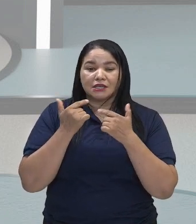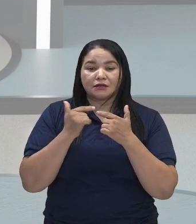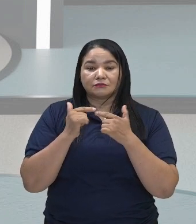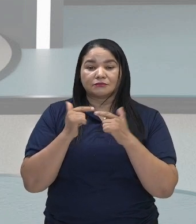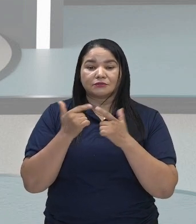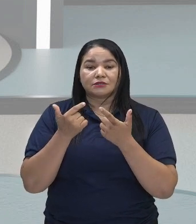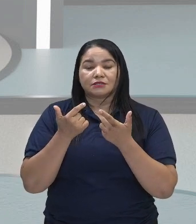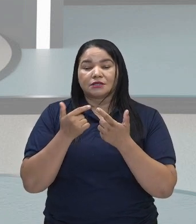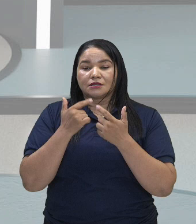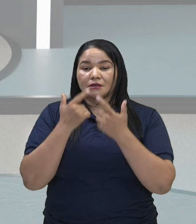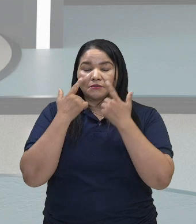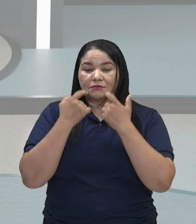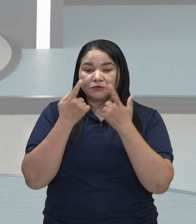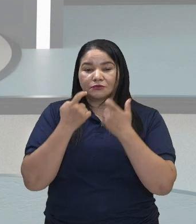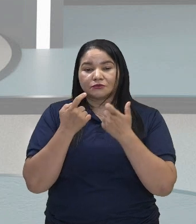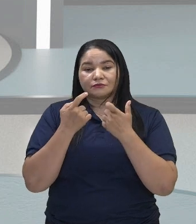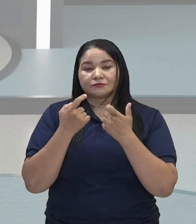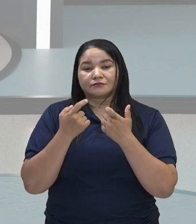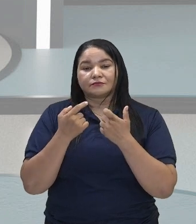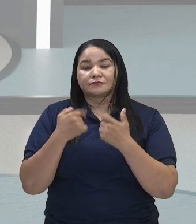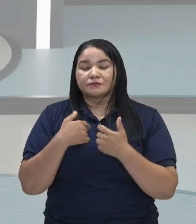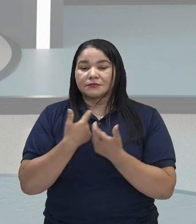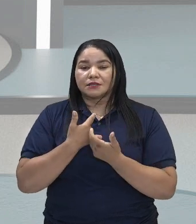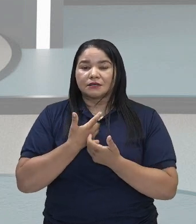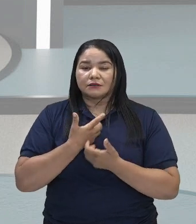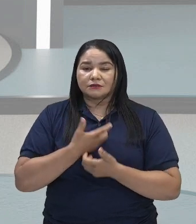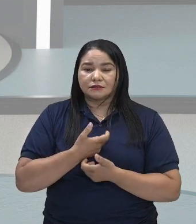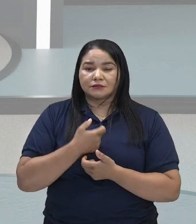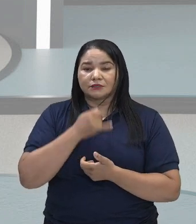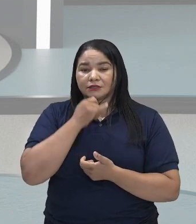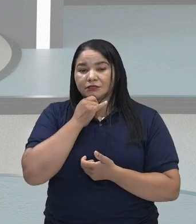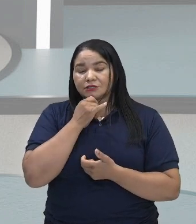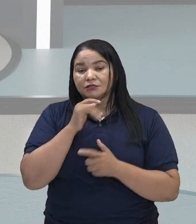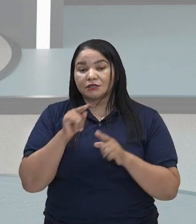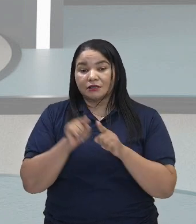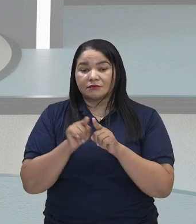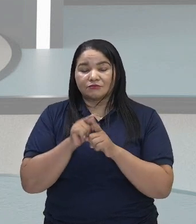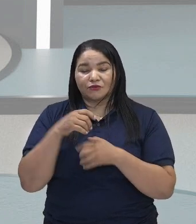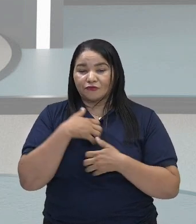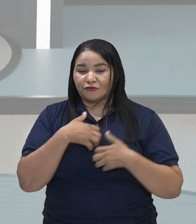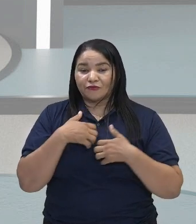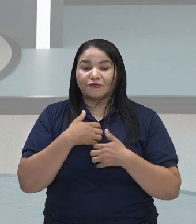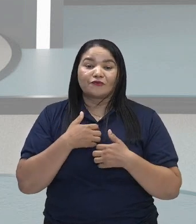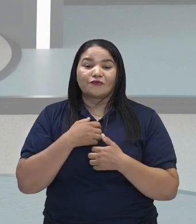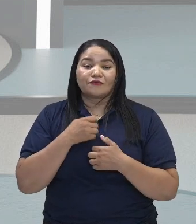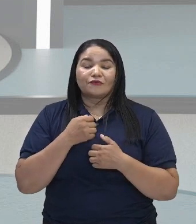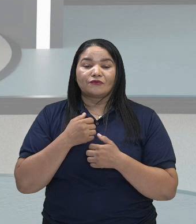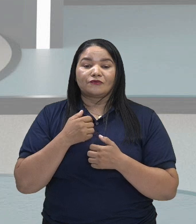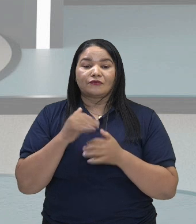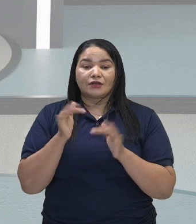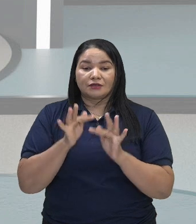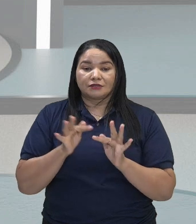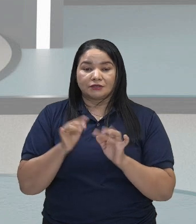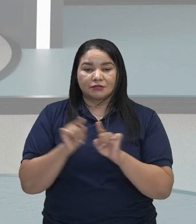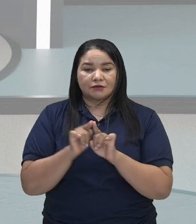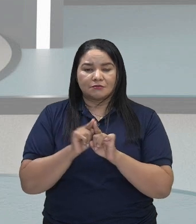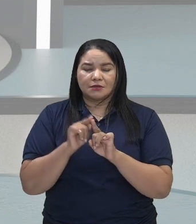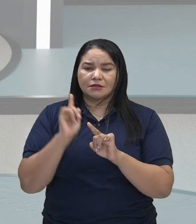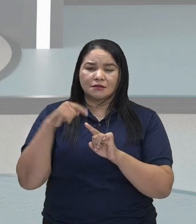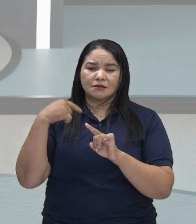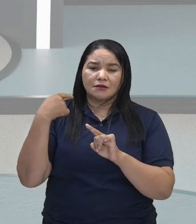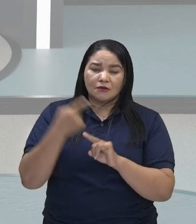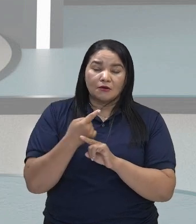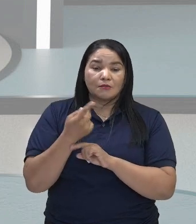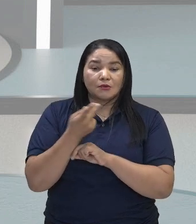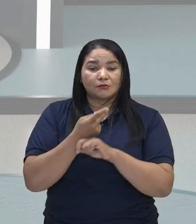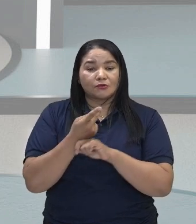pranto, ao seu pesar ou seu contentamento. E assim, quando mais tarde me procure,